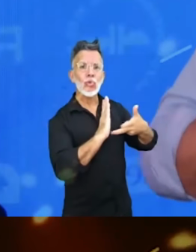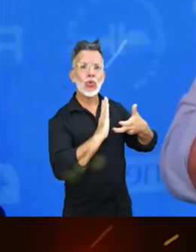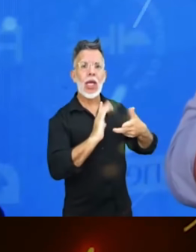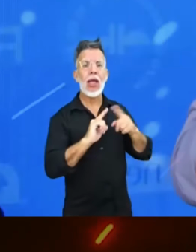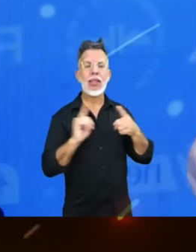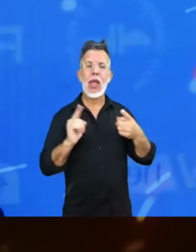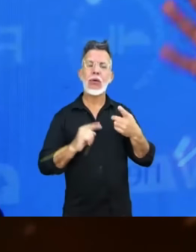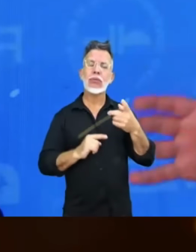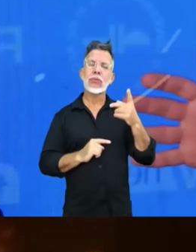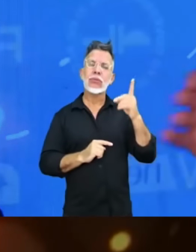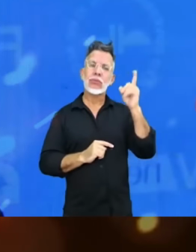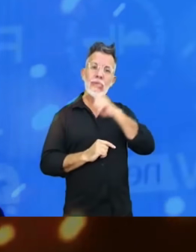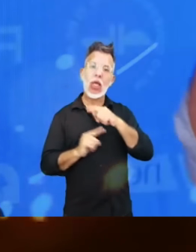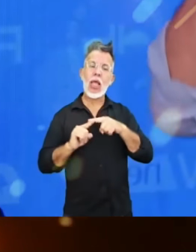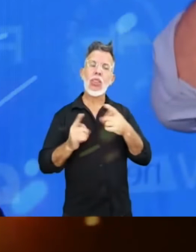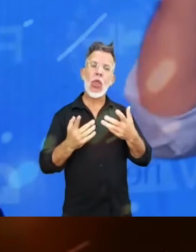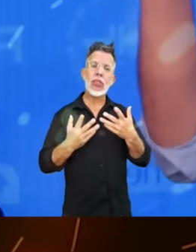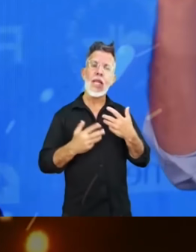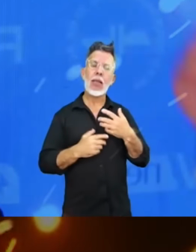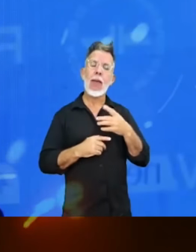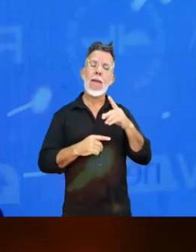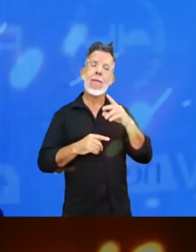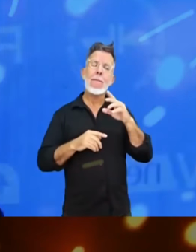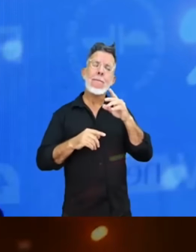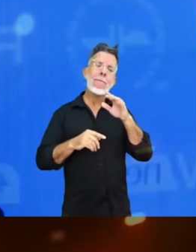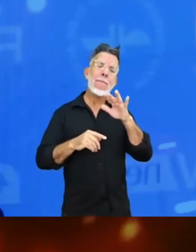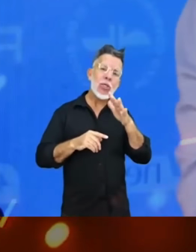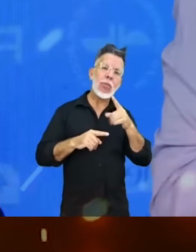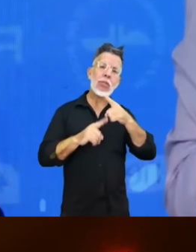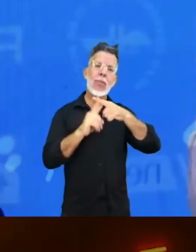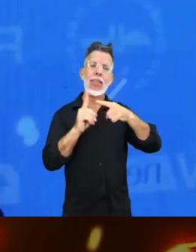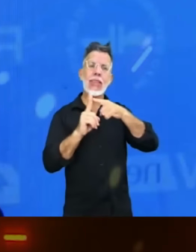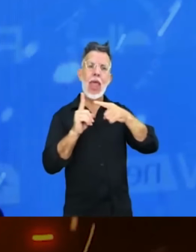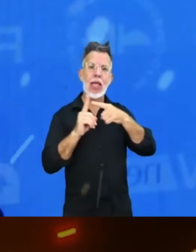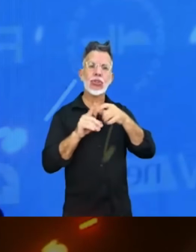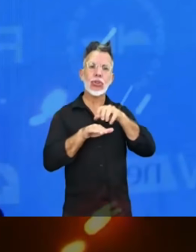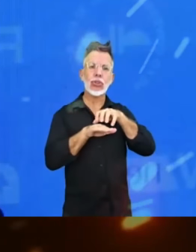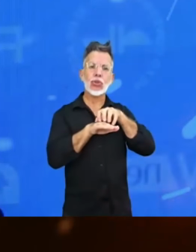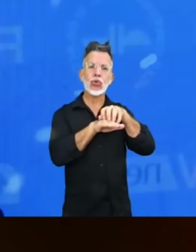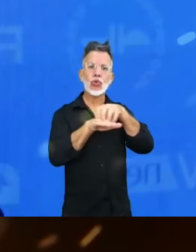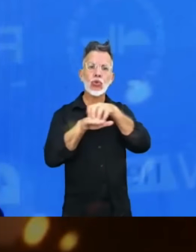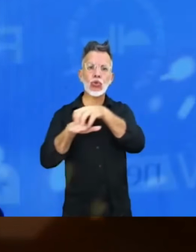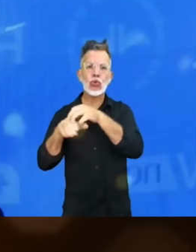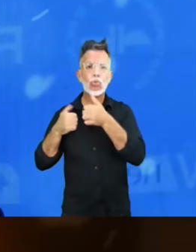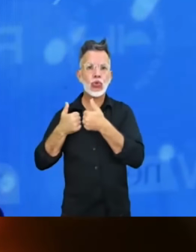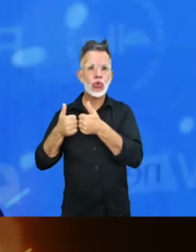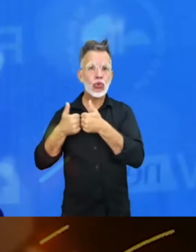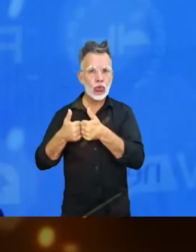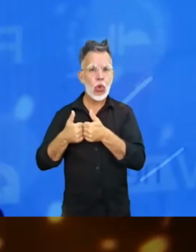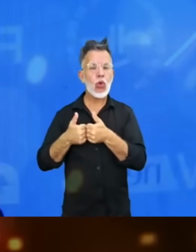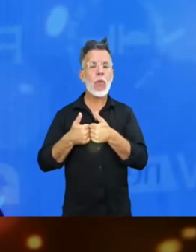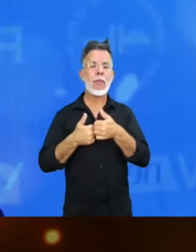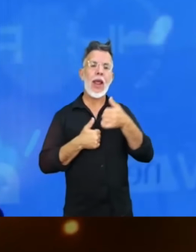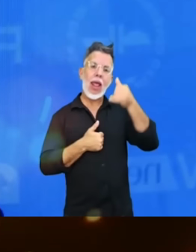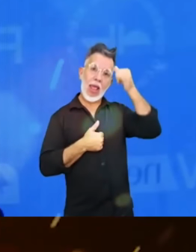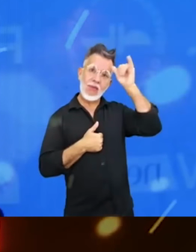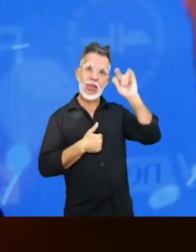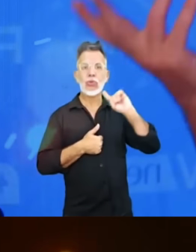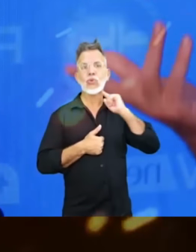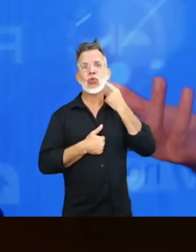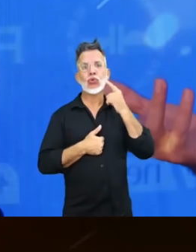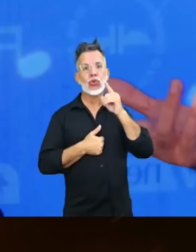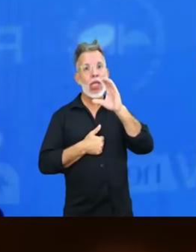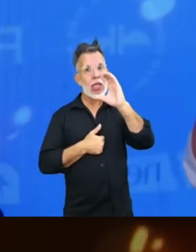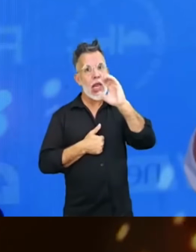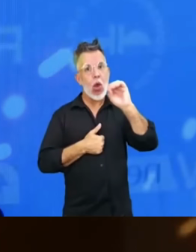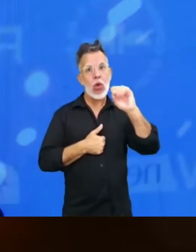frota eu vou fazer isso elétrico ou híbrida redução da emissão de carbono segundo ponto é reciclagem universalizar a coleta seletiva ah BOL